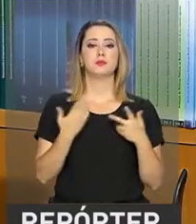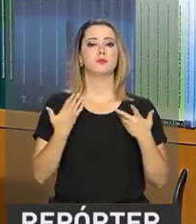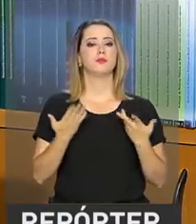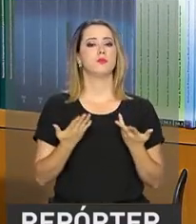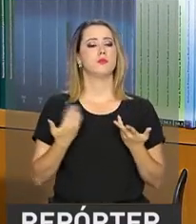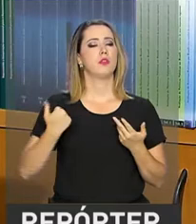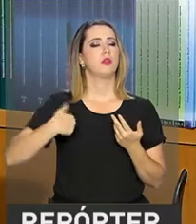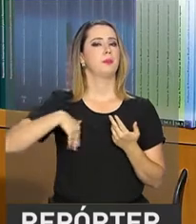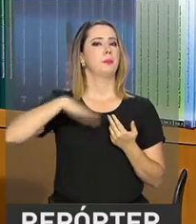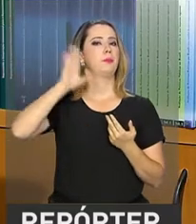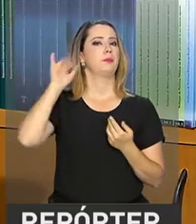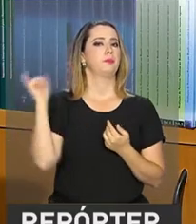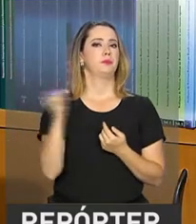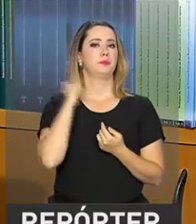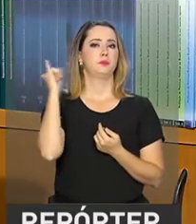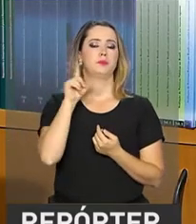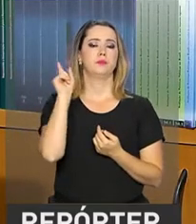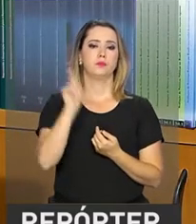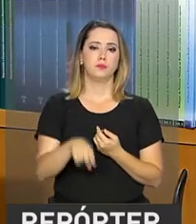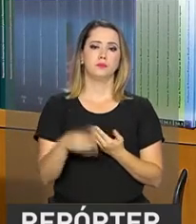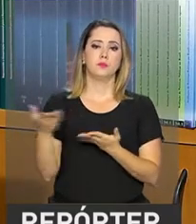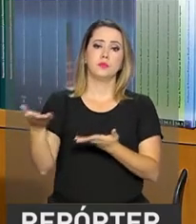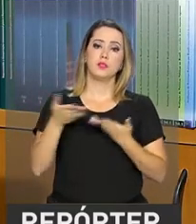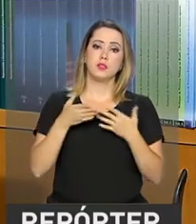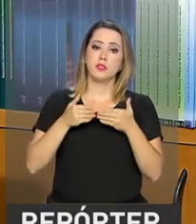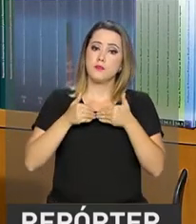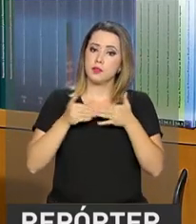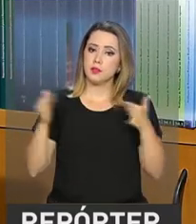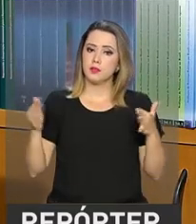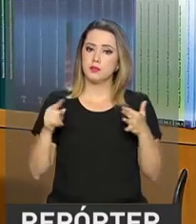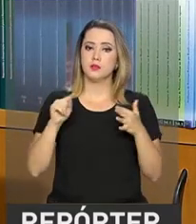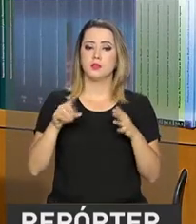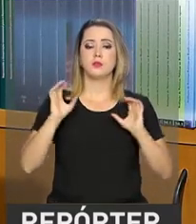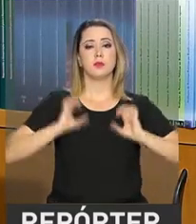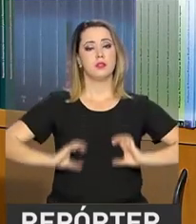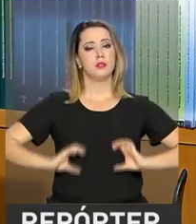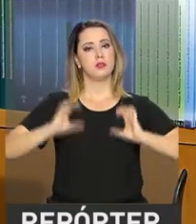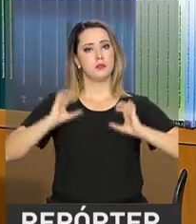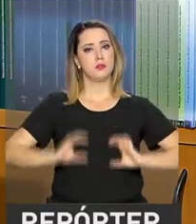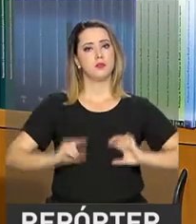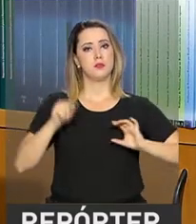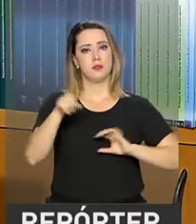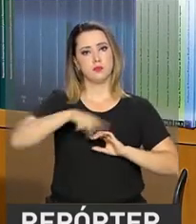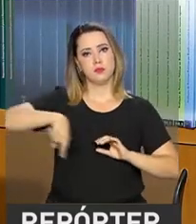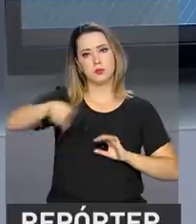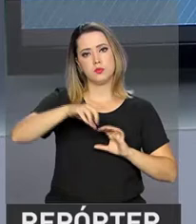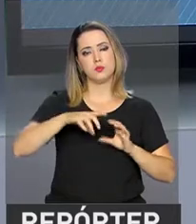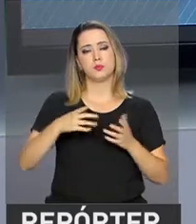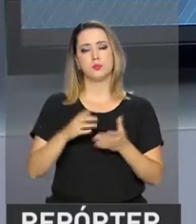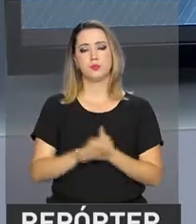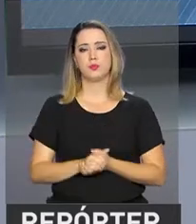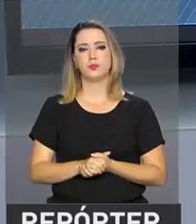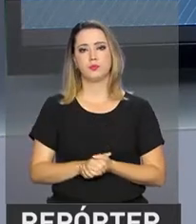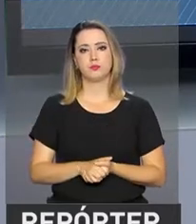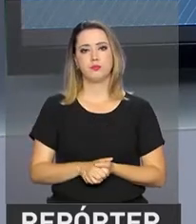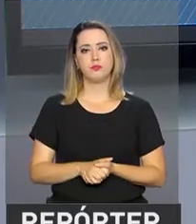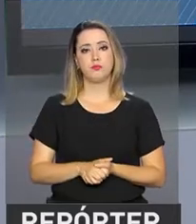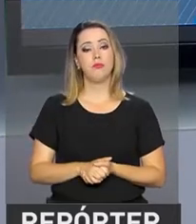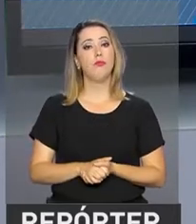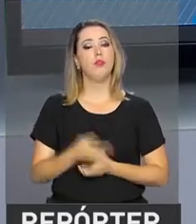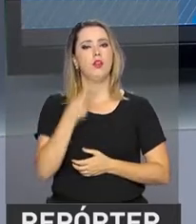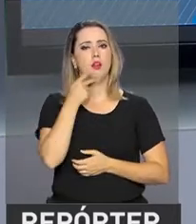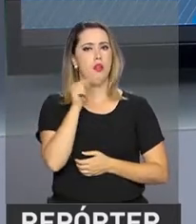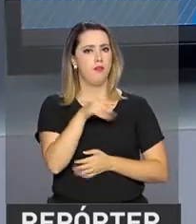mais importante do que isso ele vem ampliar a cidadania dessa população e olha ainda